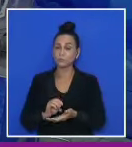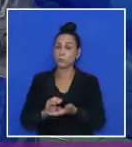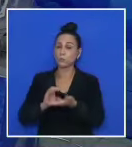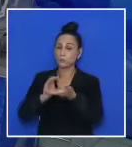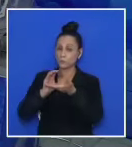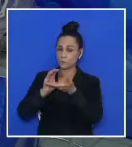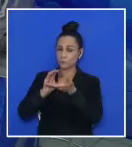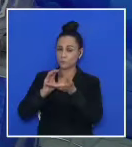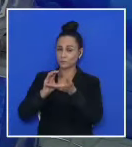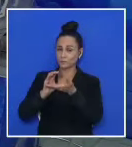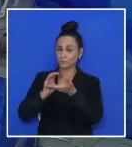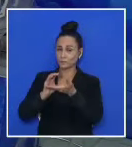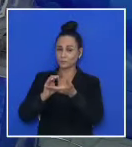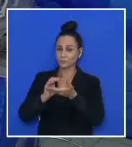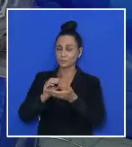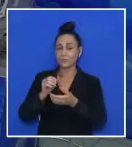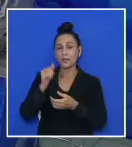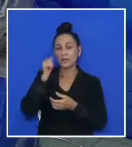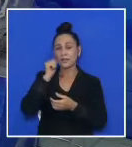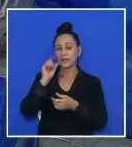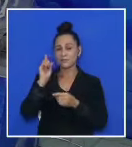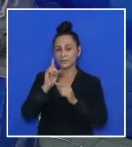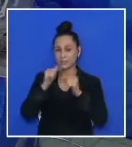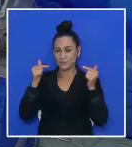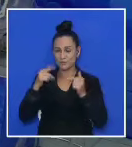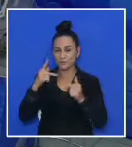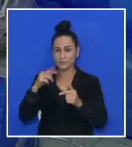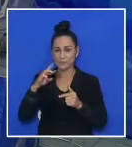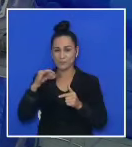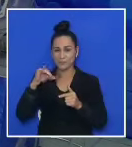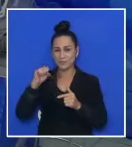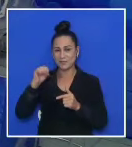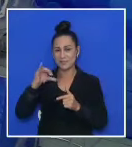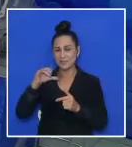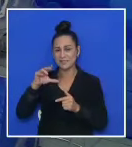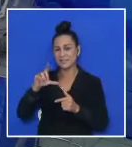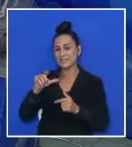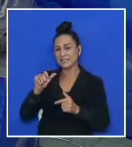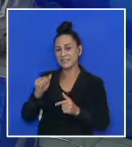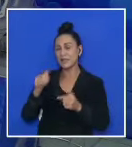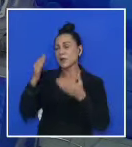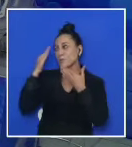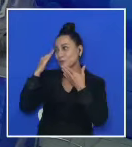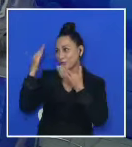está acumulado. Priscila, muito obrigado pela sua participação. Até o próximo sorteio.